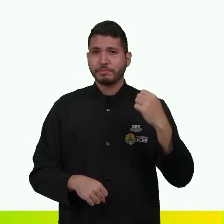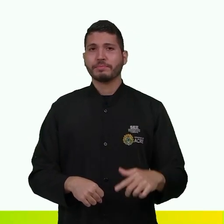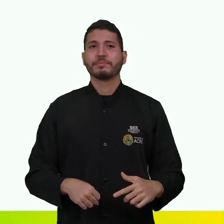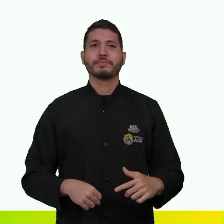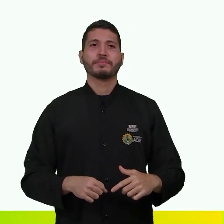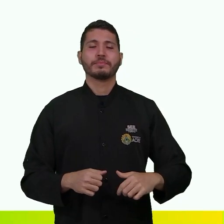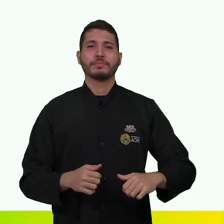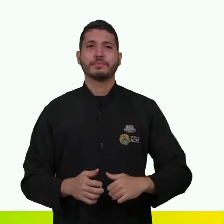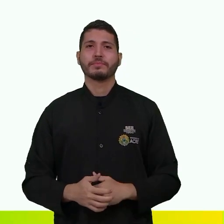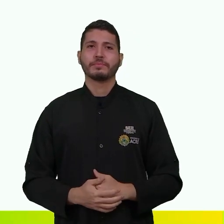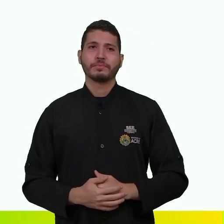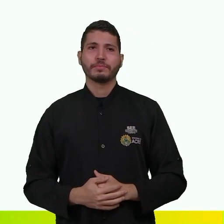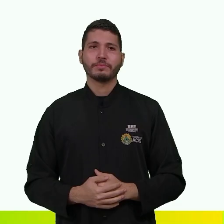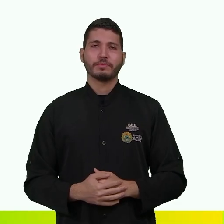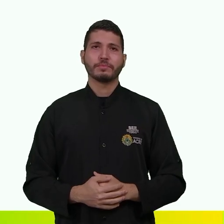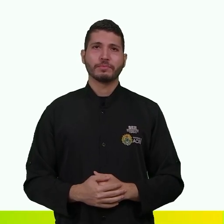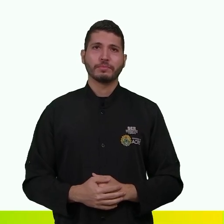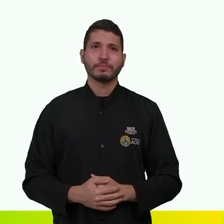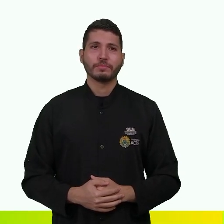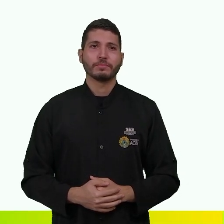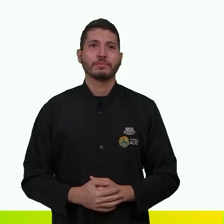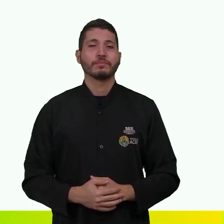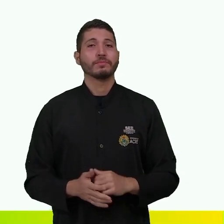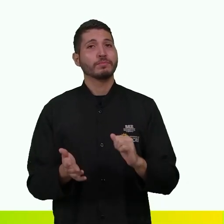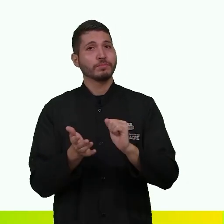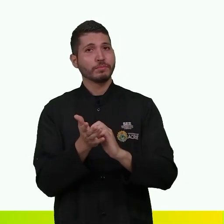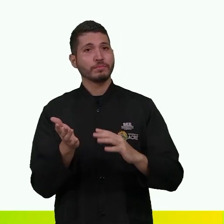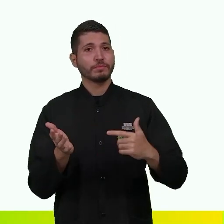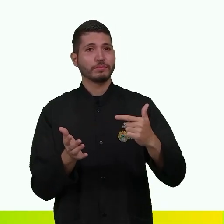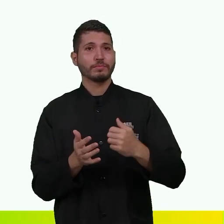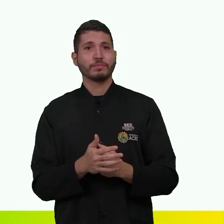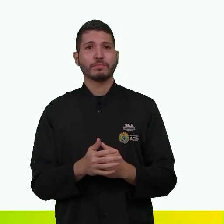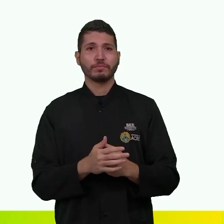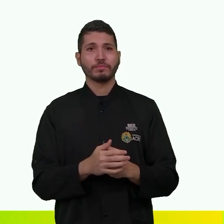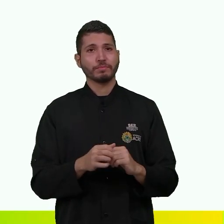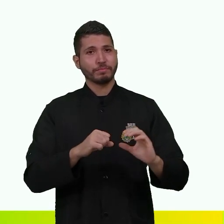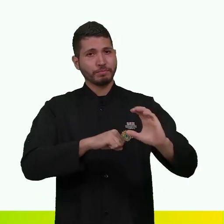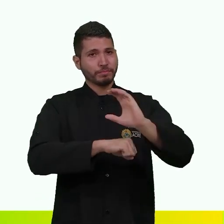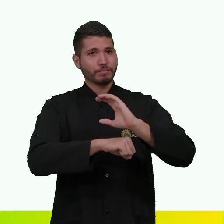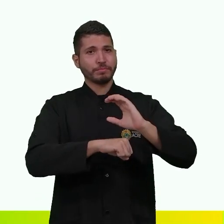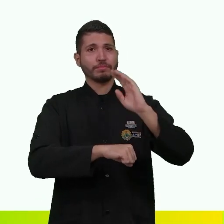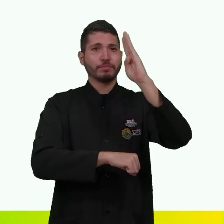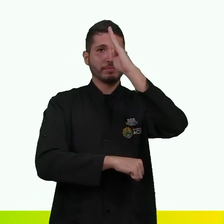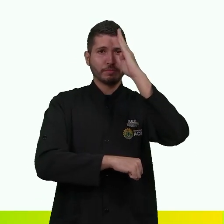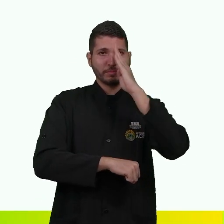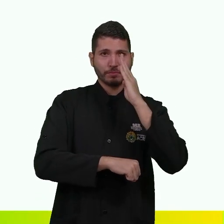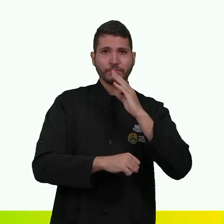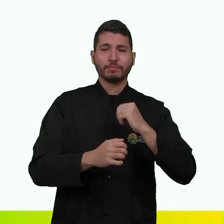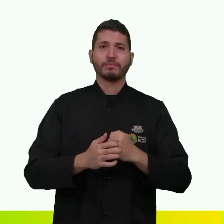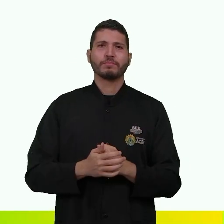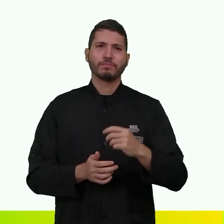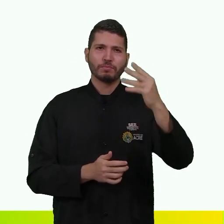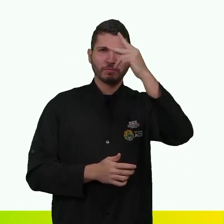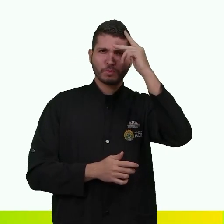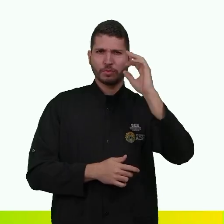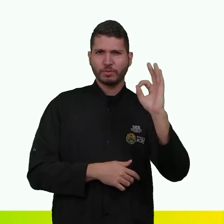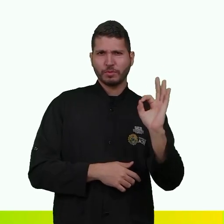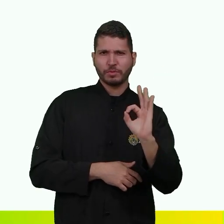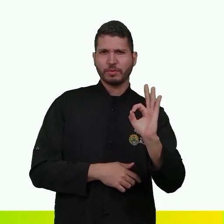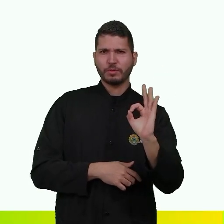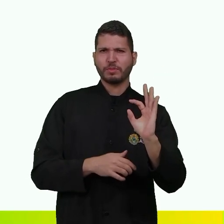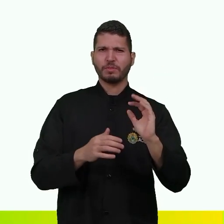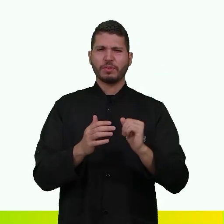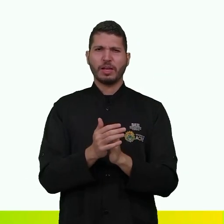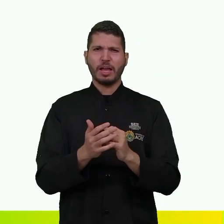que vocês estão firmes nesse conhecimento. A Constituição brasileira afirma que ninguém será submetido a tortura nem a tratamento